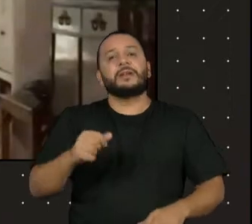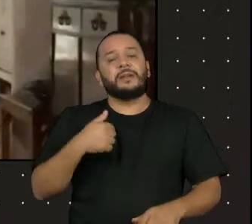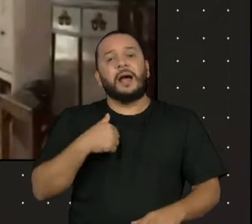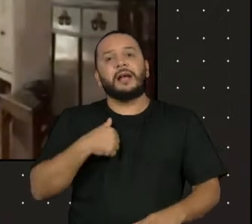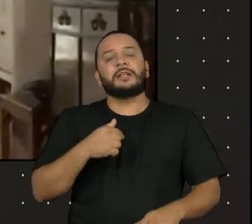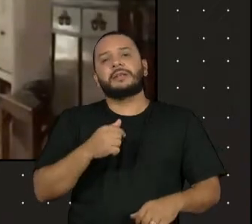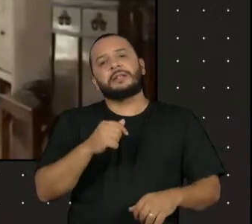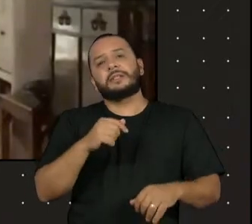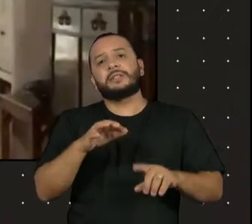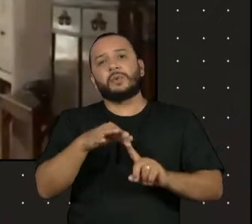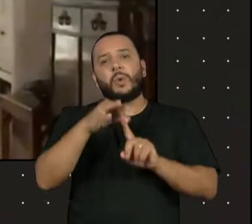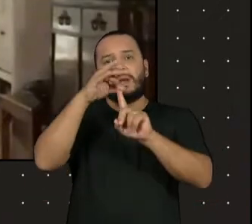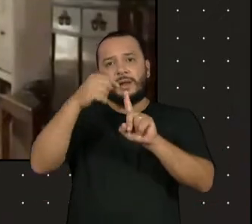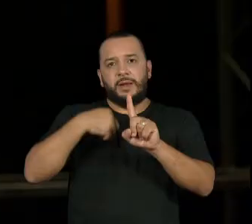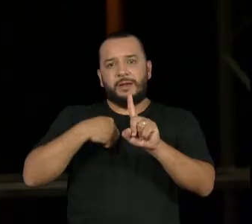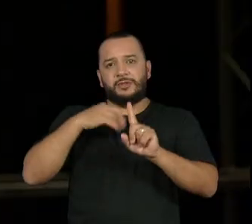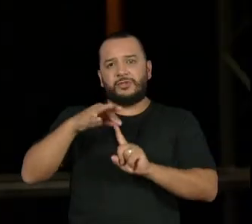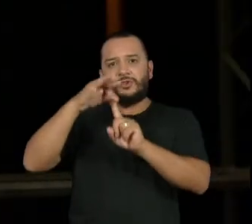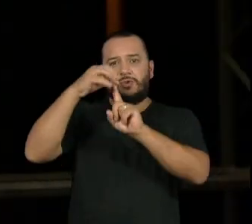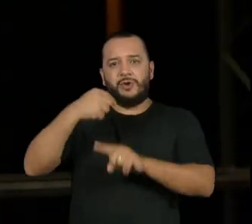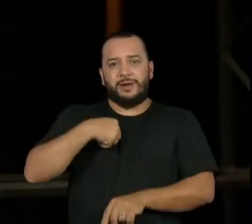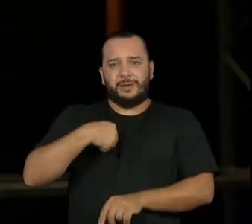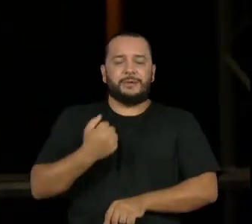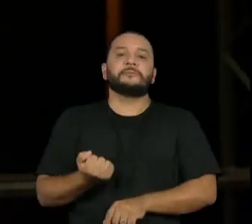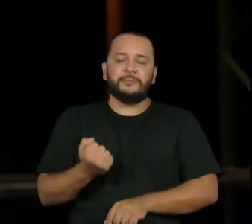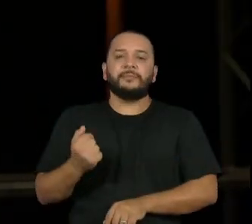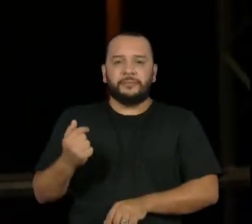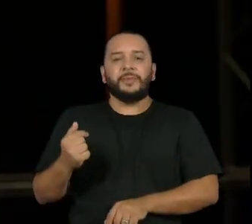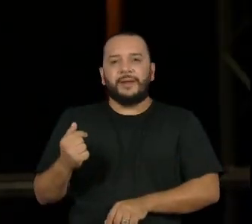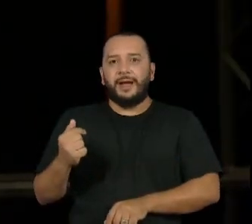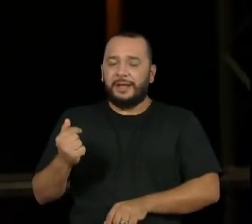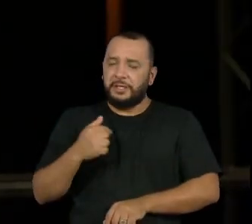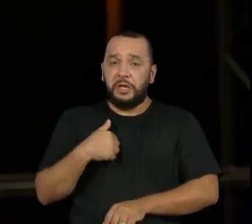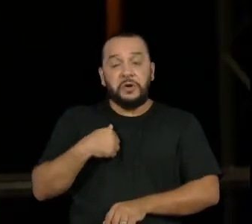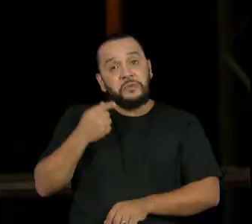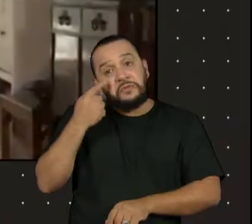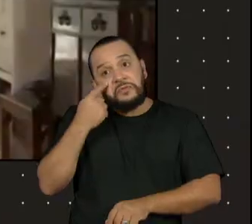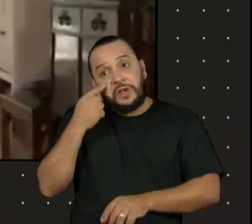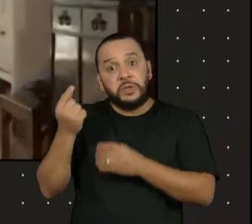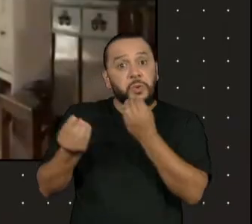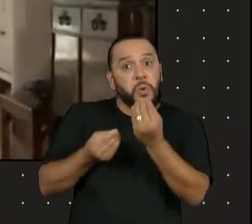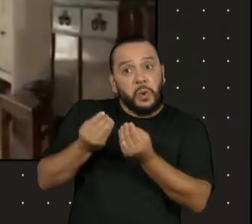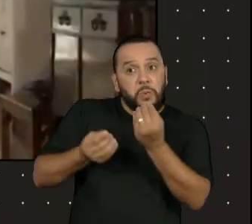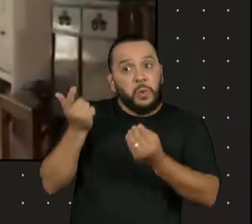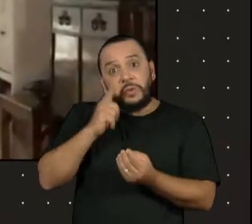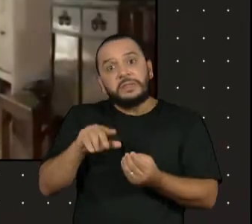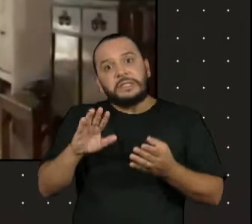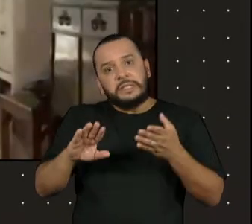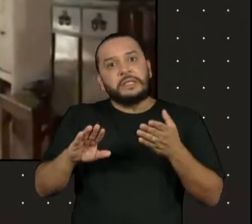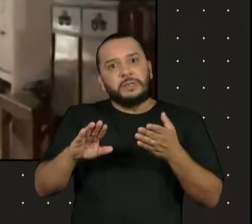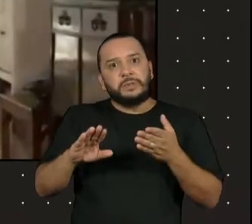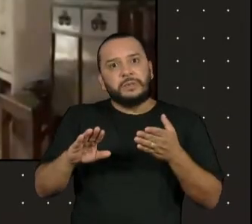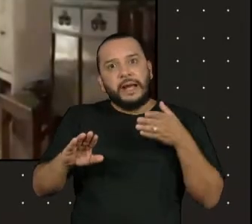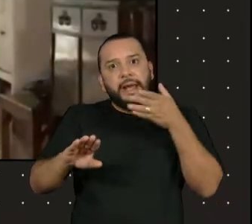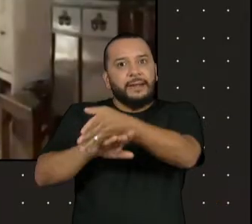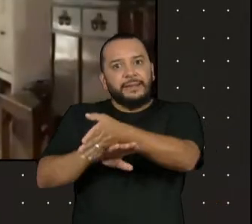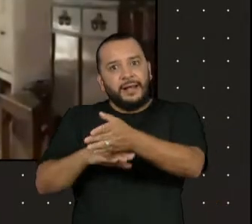telefone, e aí eu passei a concorrer àquele prêmio, e era toda semana